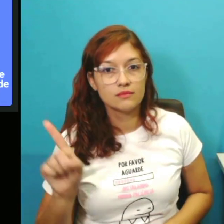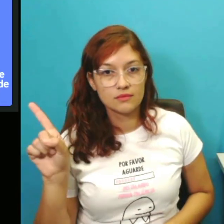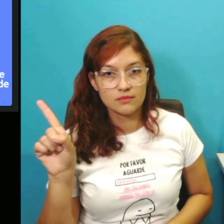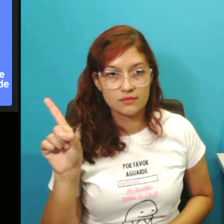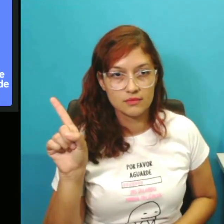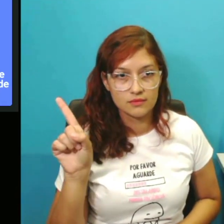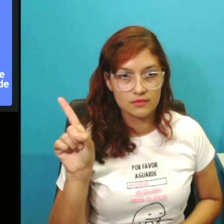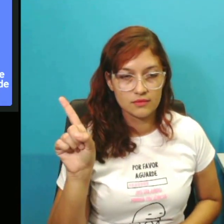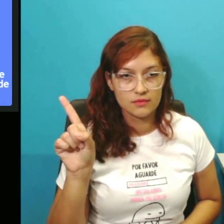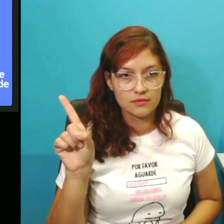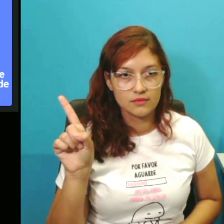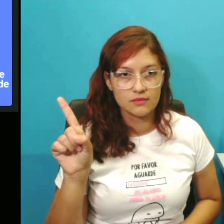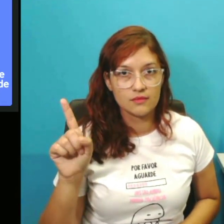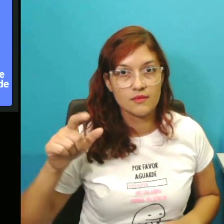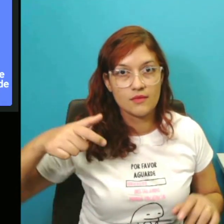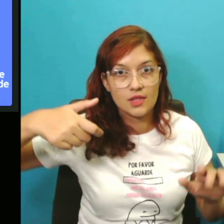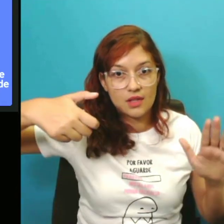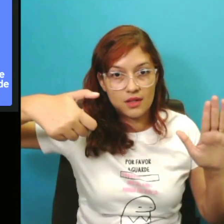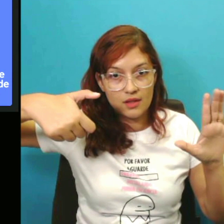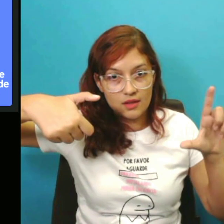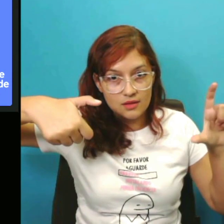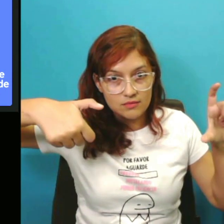coloco o laser.